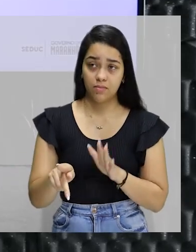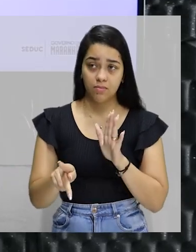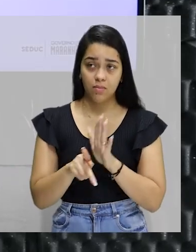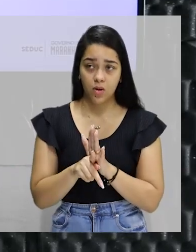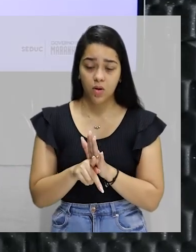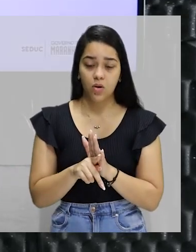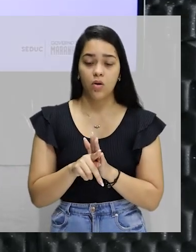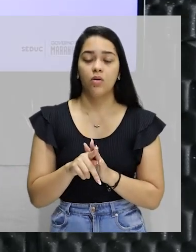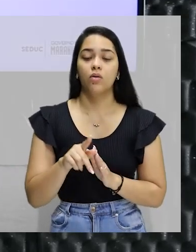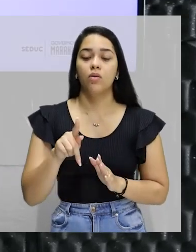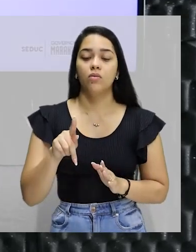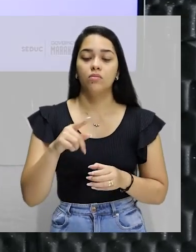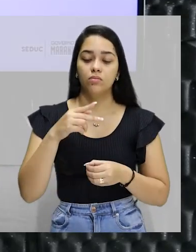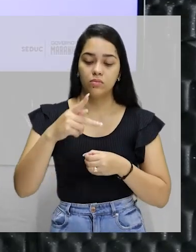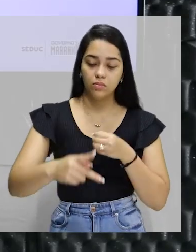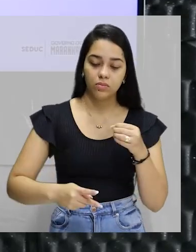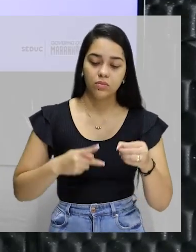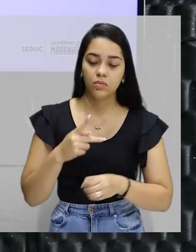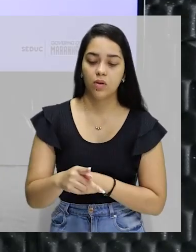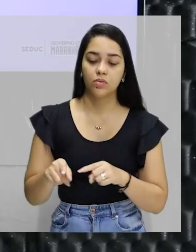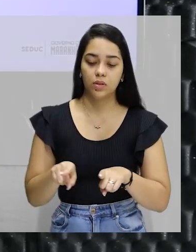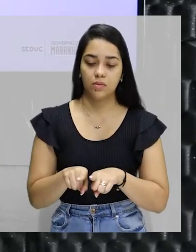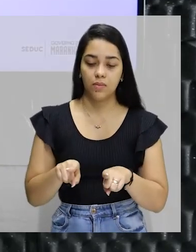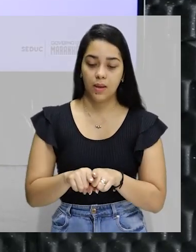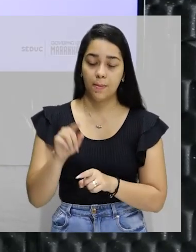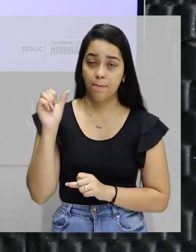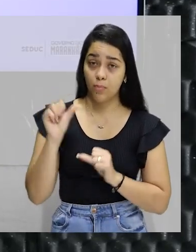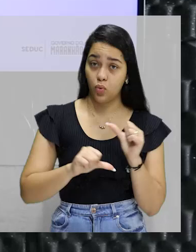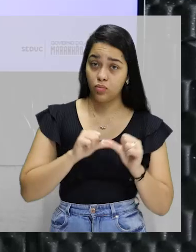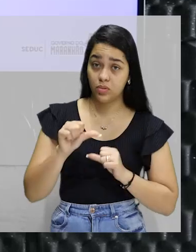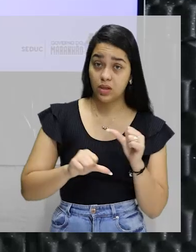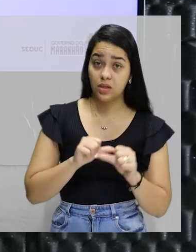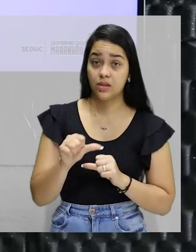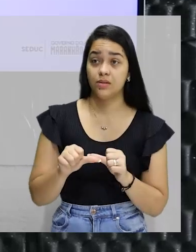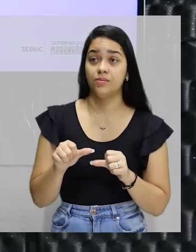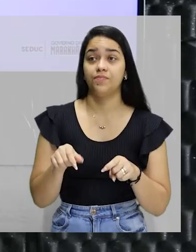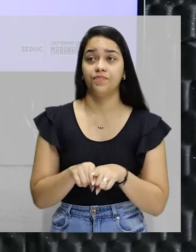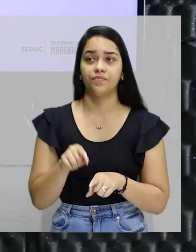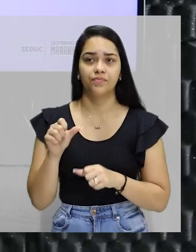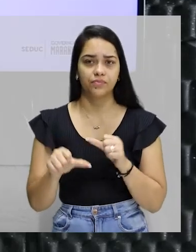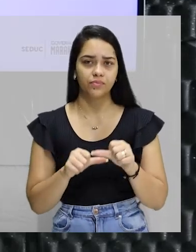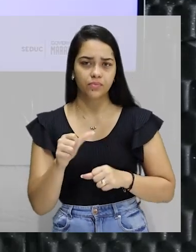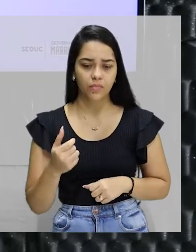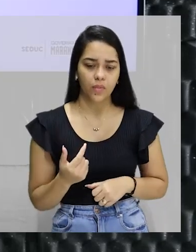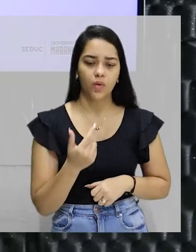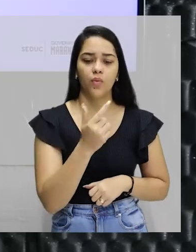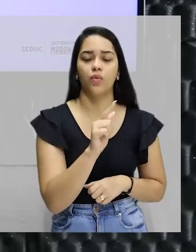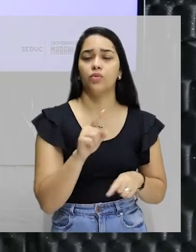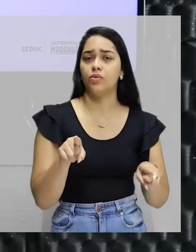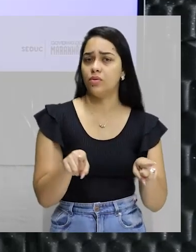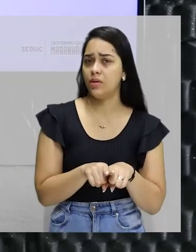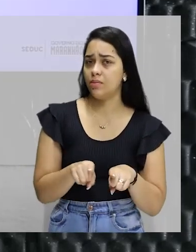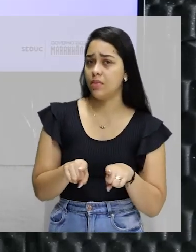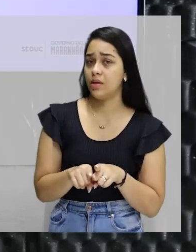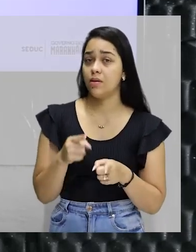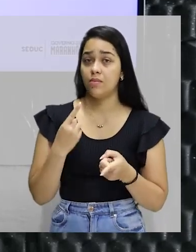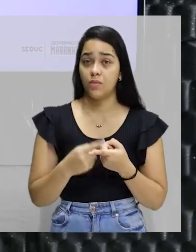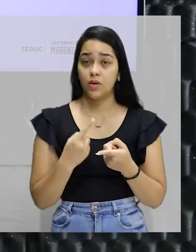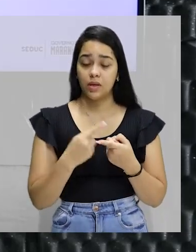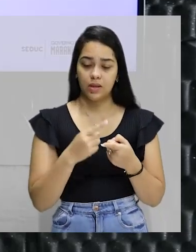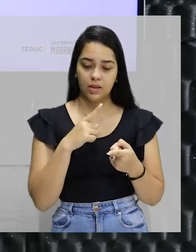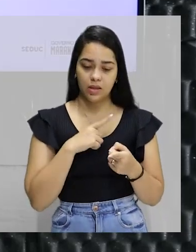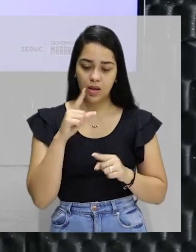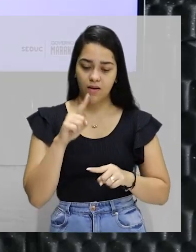os prótons. Eu vou ter mudança. Um átomo vai se transformar em outro átomo. Por quê? Porque vou ter